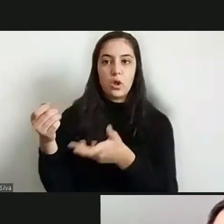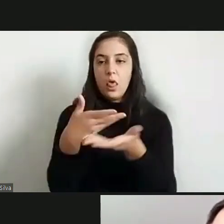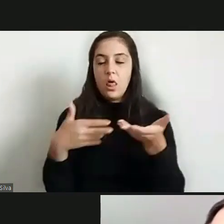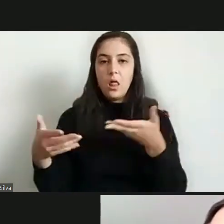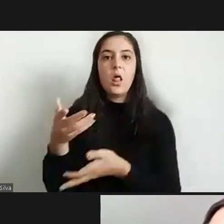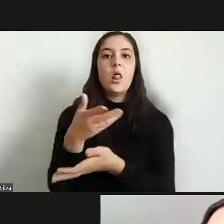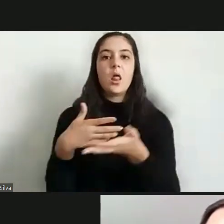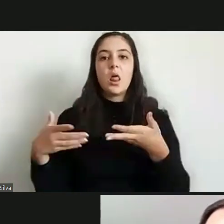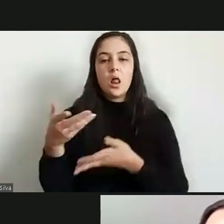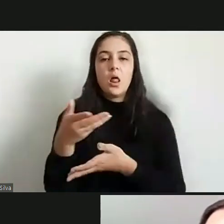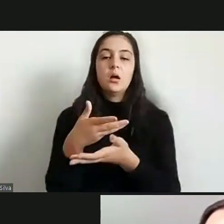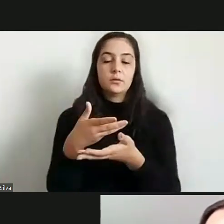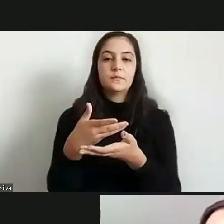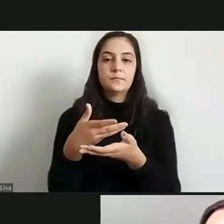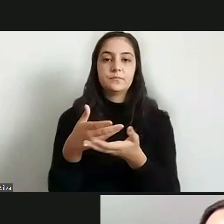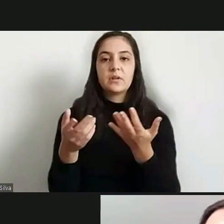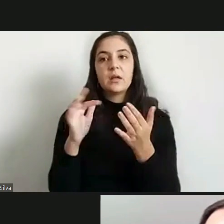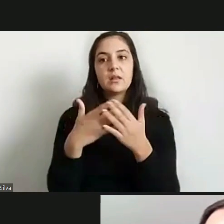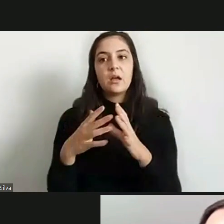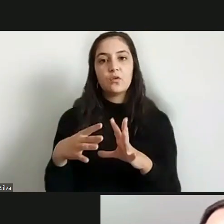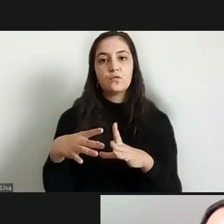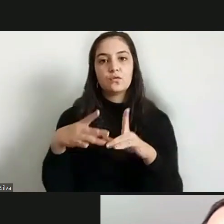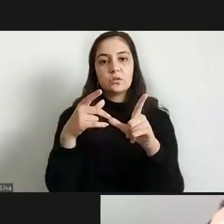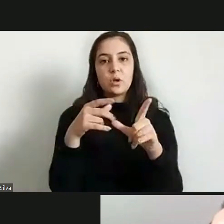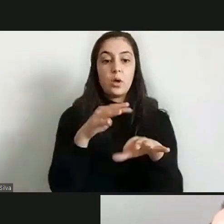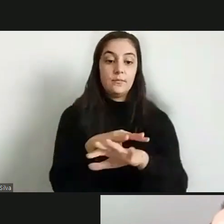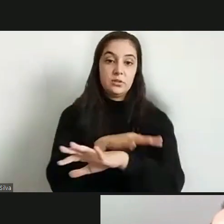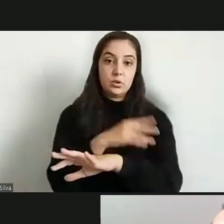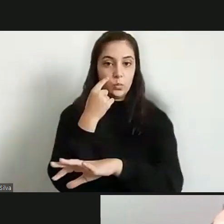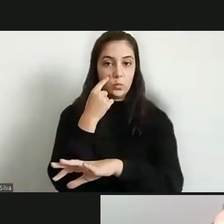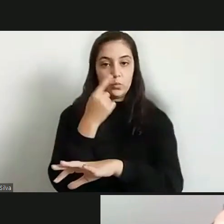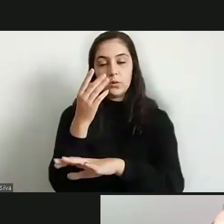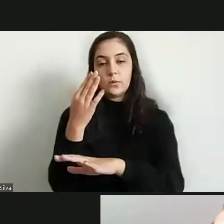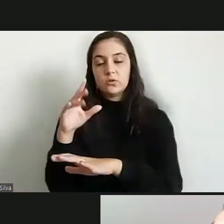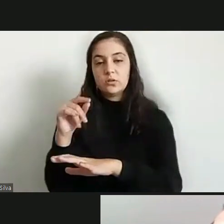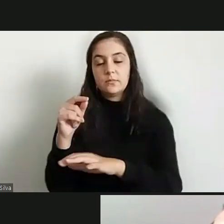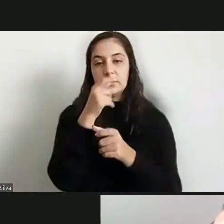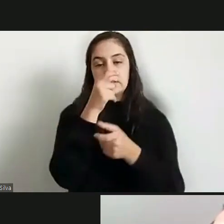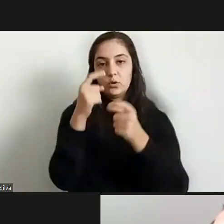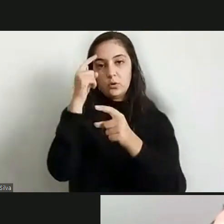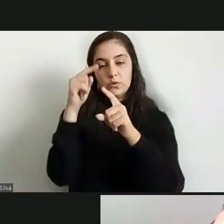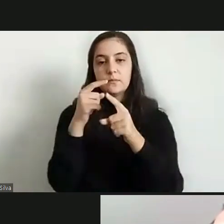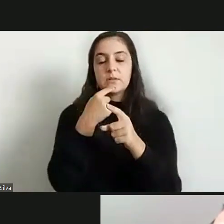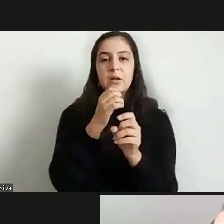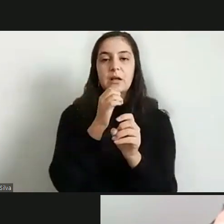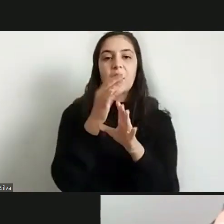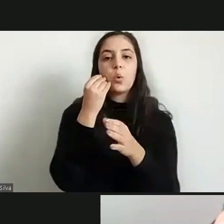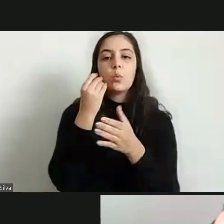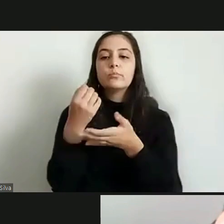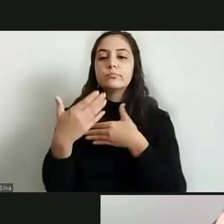isso pressupõe evolução tanto da parte da administração pública como da parte dos cidadãos para perceber como é que isso